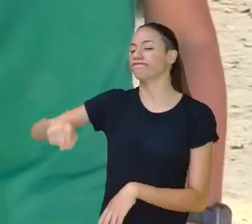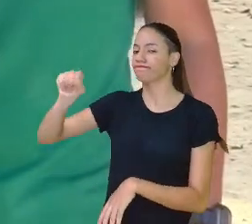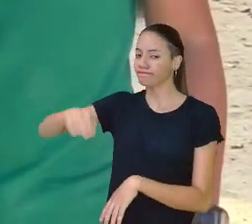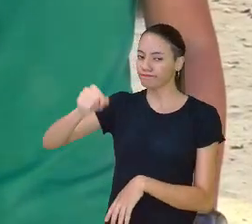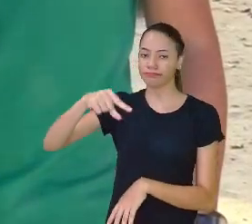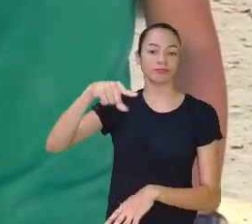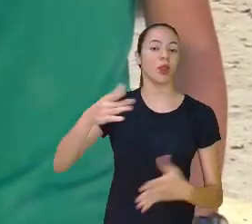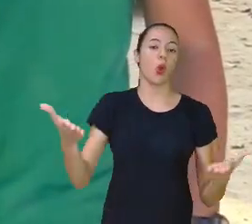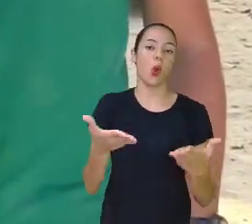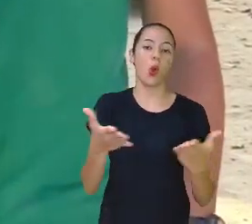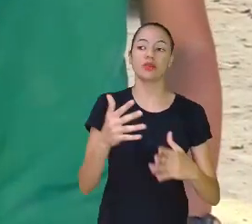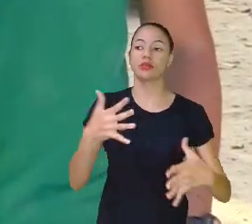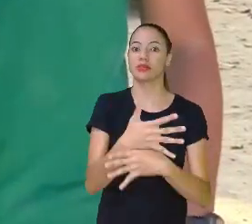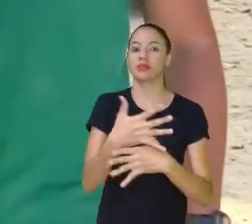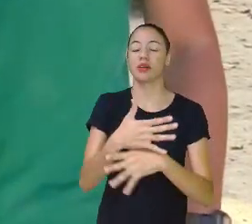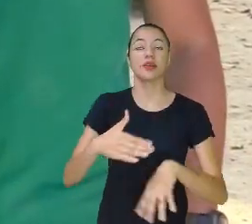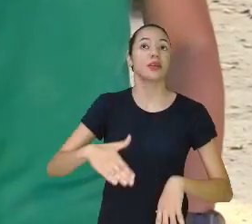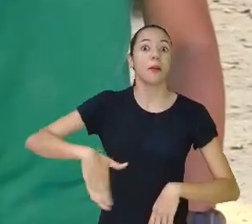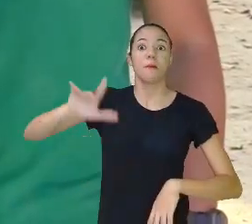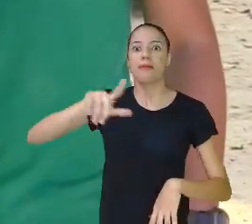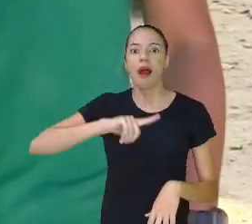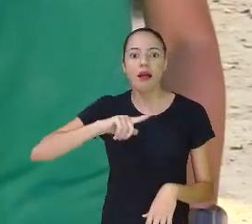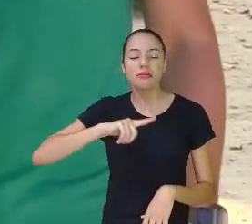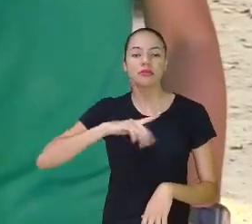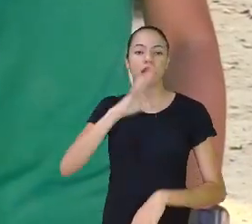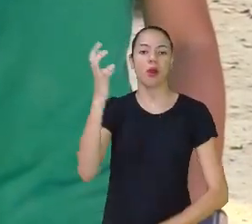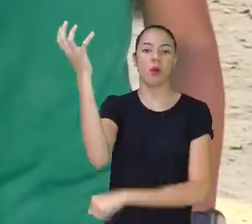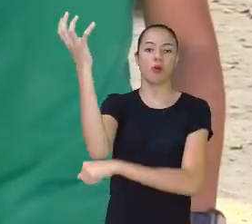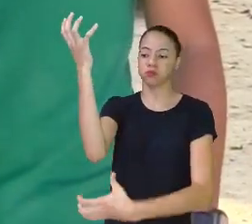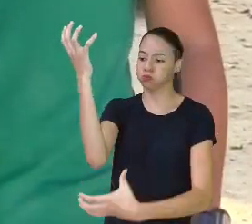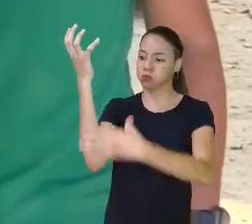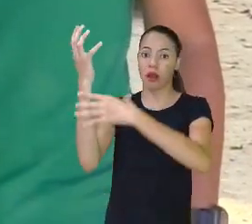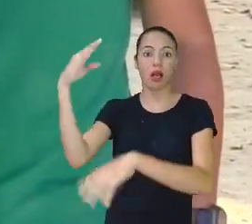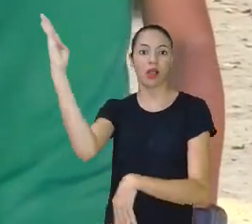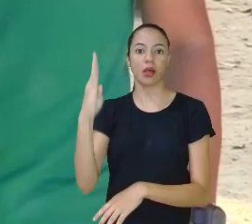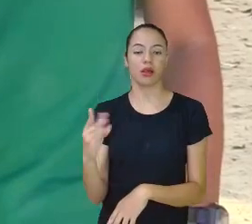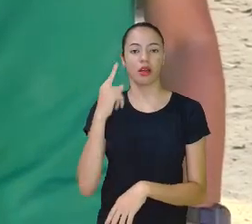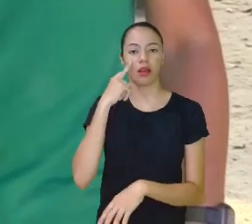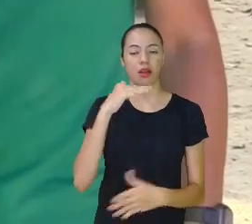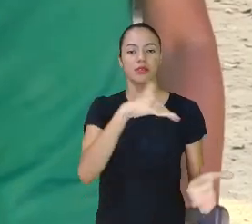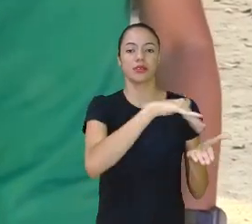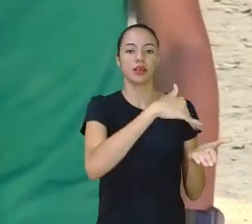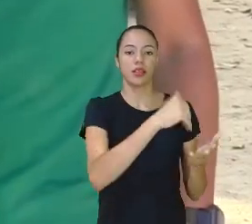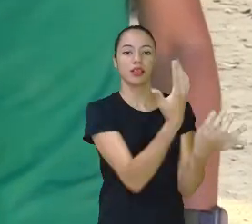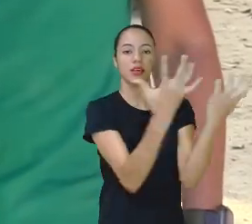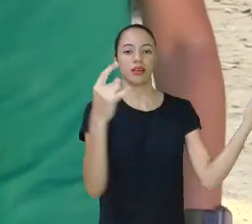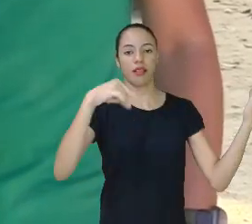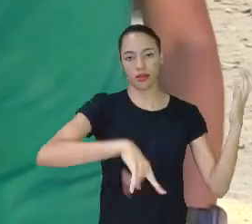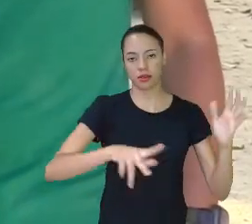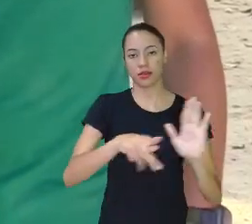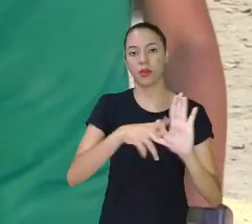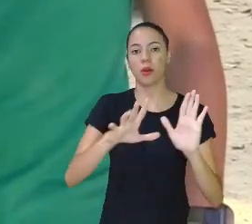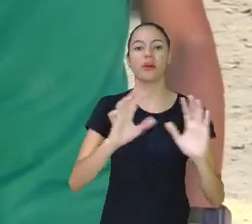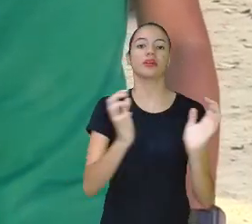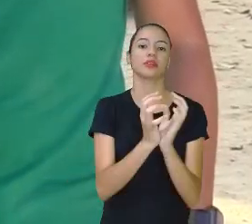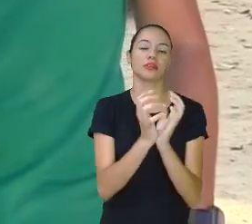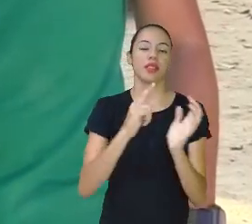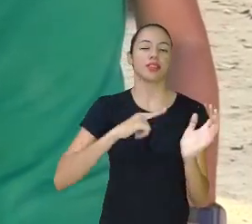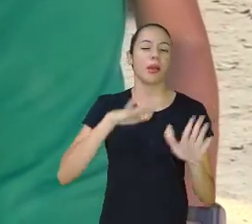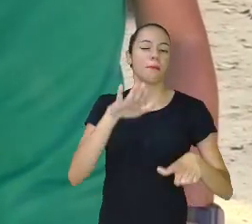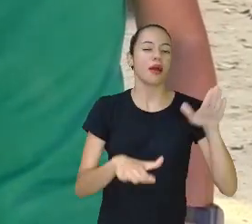uma das cidades que mais tem baobá no Brasil. Segundo a Secretaria de Meio Ambiente daqui do Recife, são